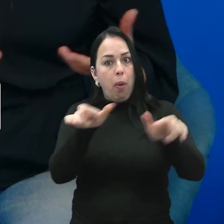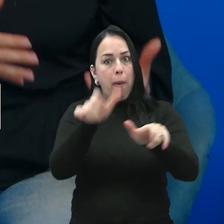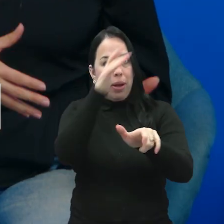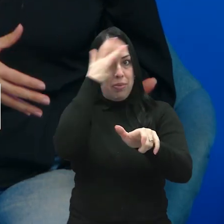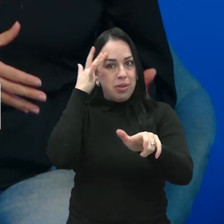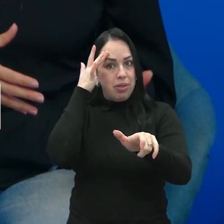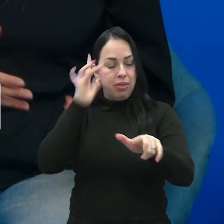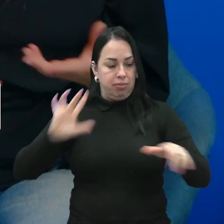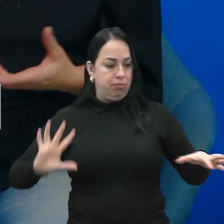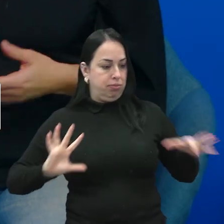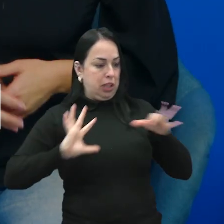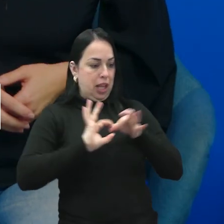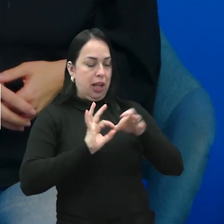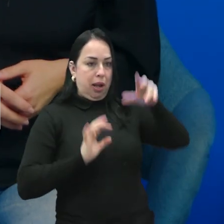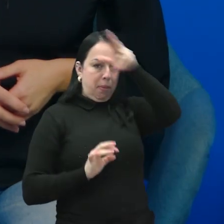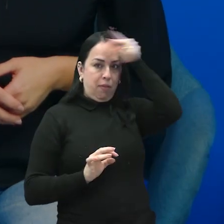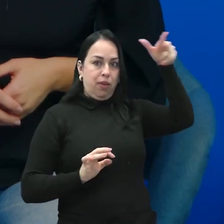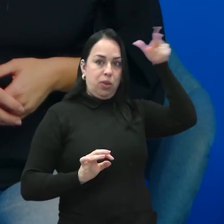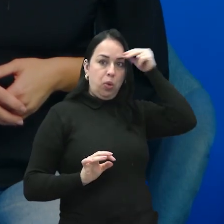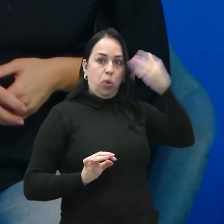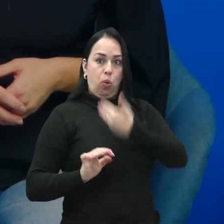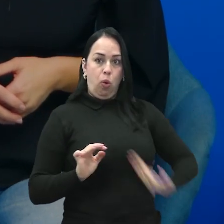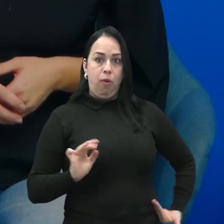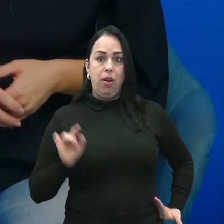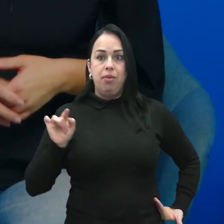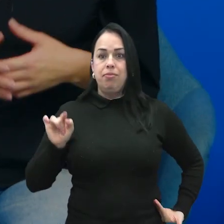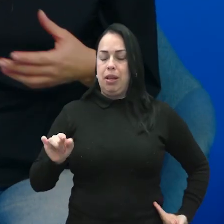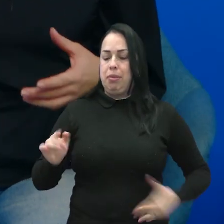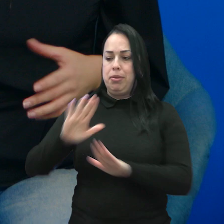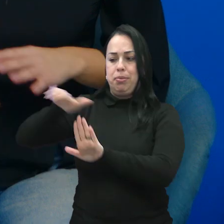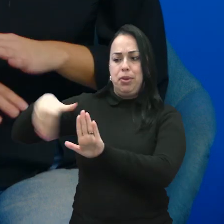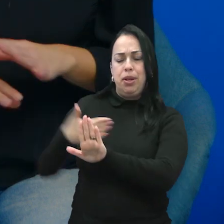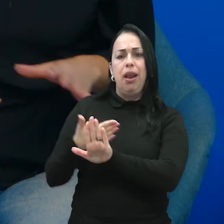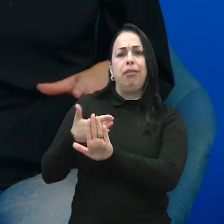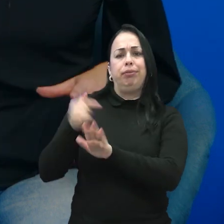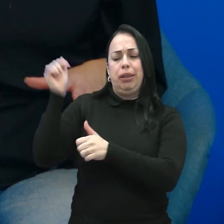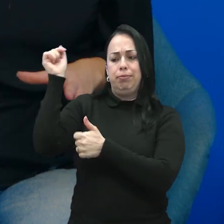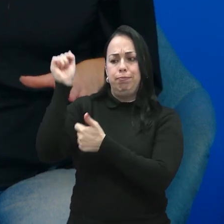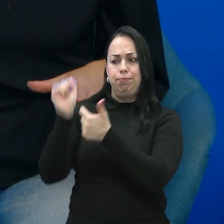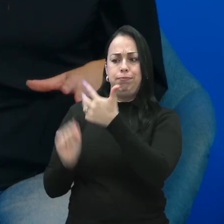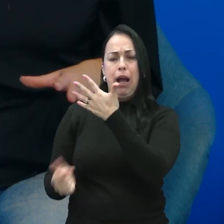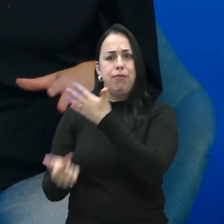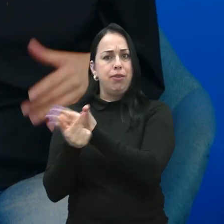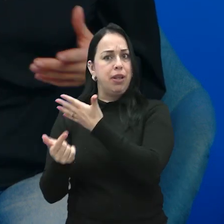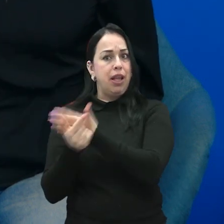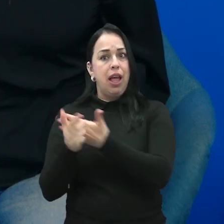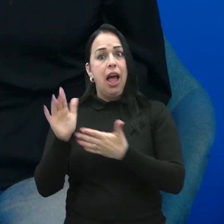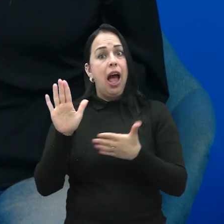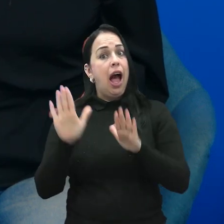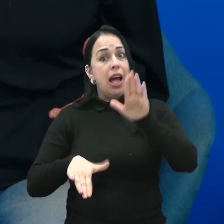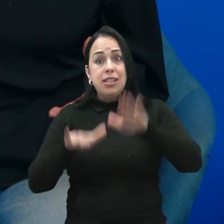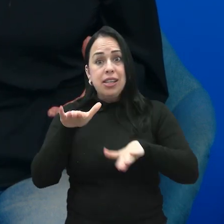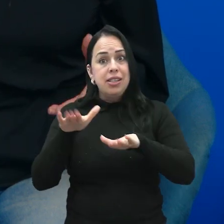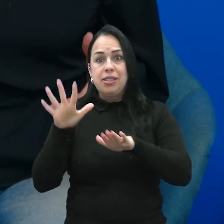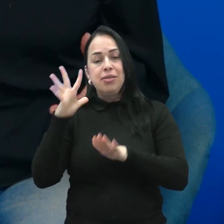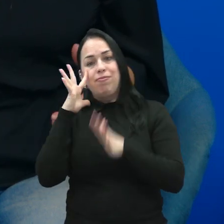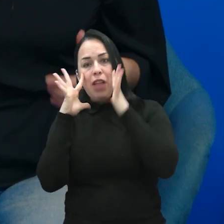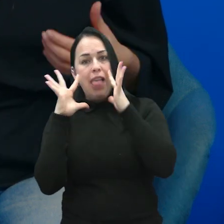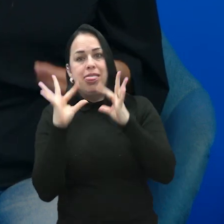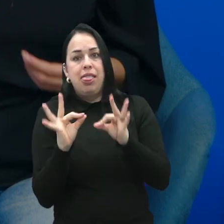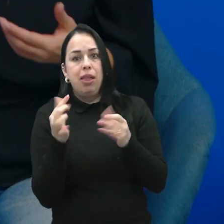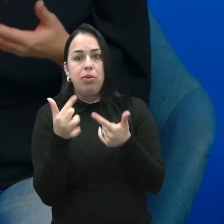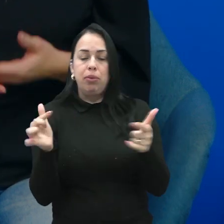o cidadão e o poder público, o trabalho parlamentar envolve uma série de atribuições que nem sempre recebem